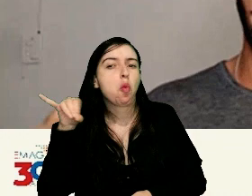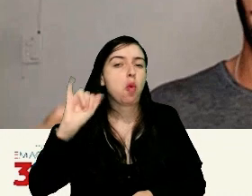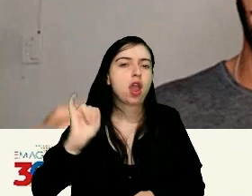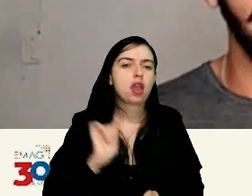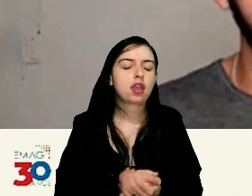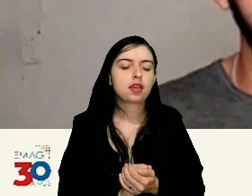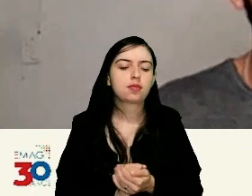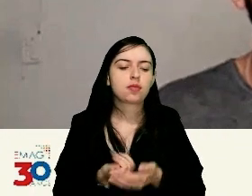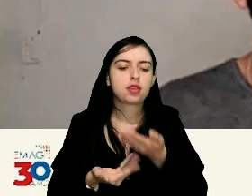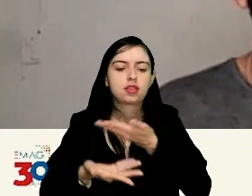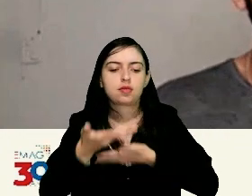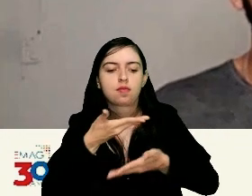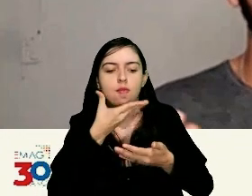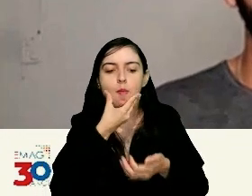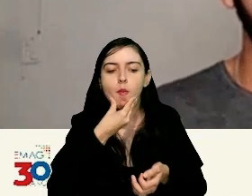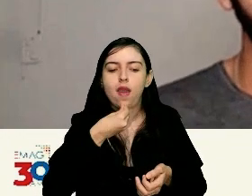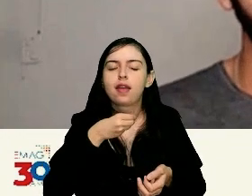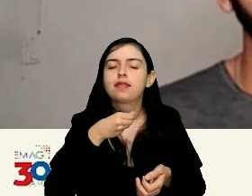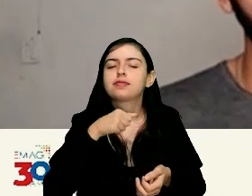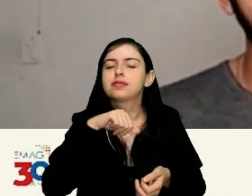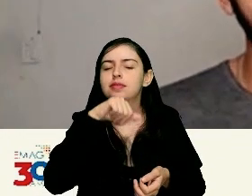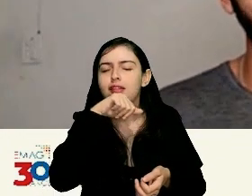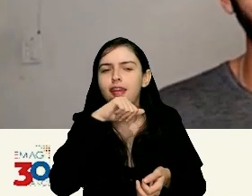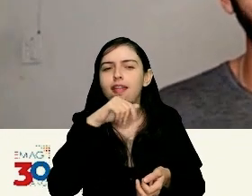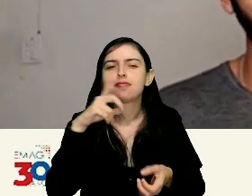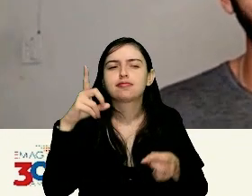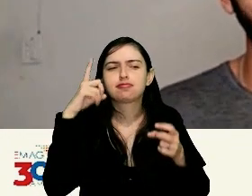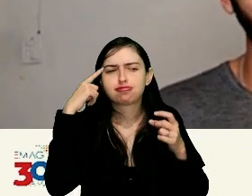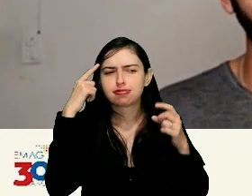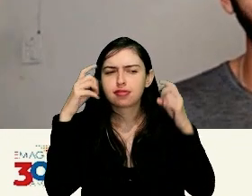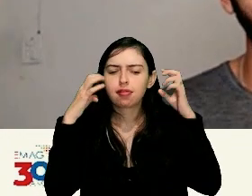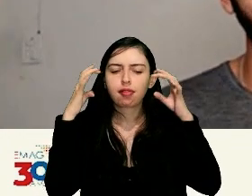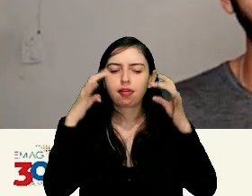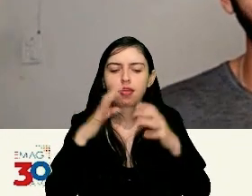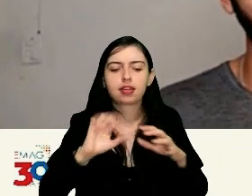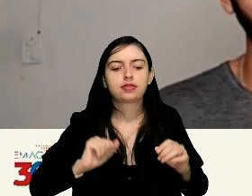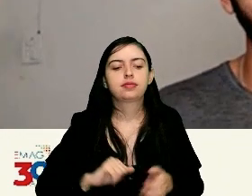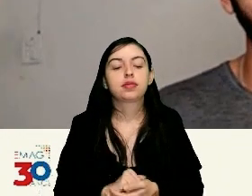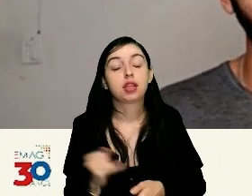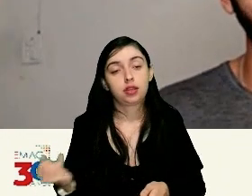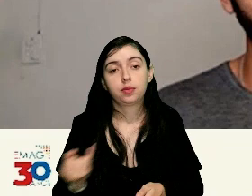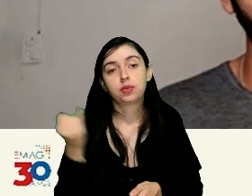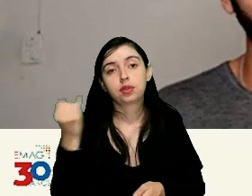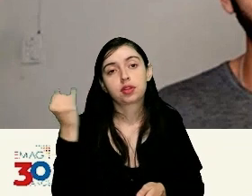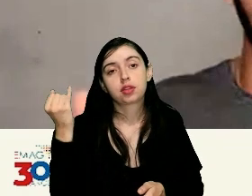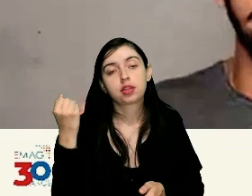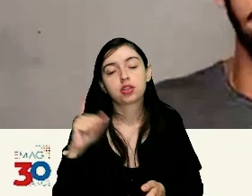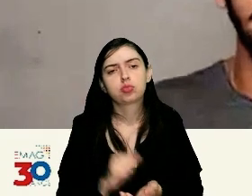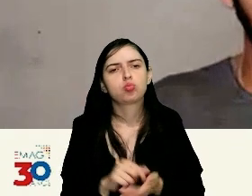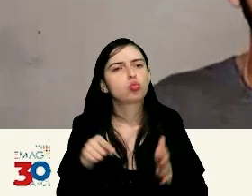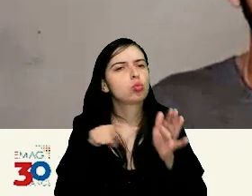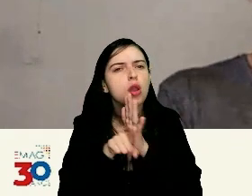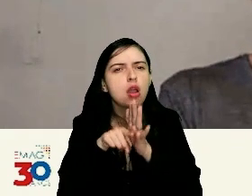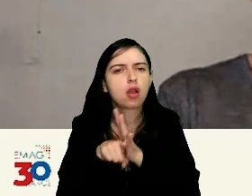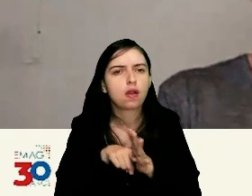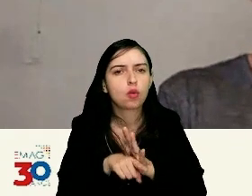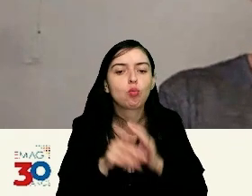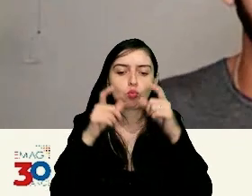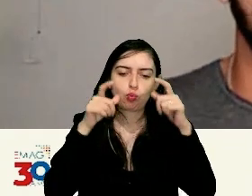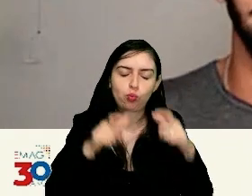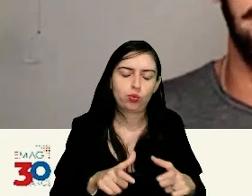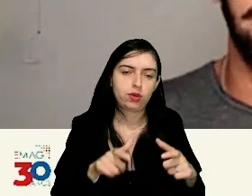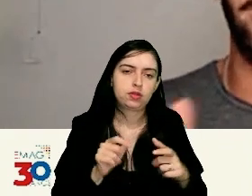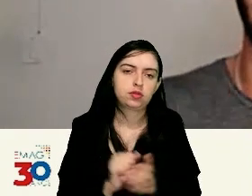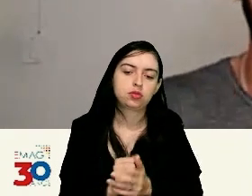paternidade consciente, esses rótulos eu entendo que são muito importantes para que a gente possa localizar onde nós estamos dentro de um processo